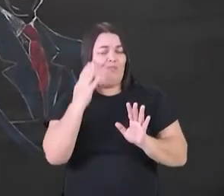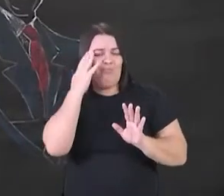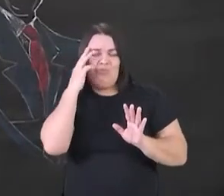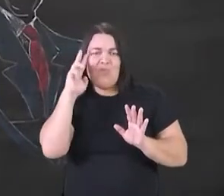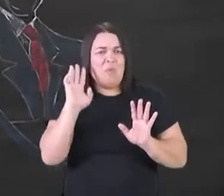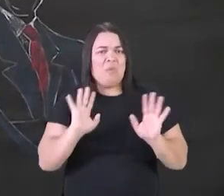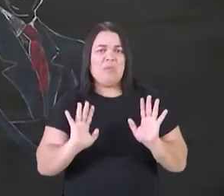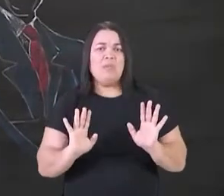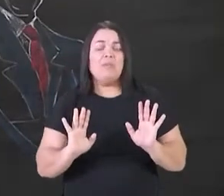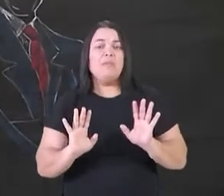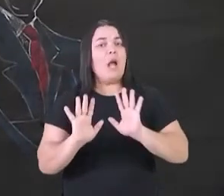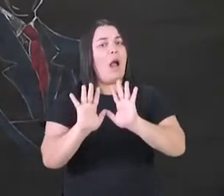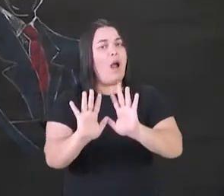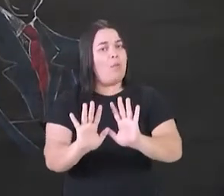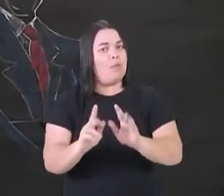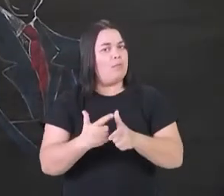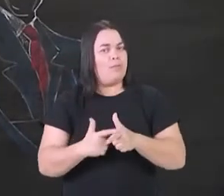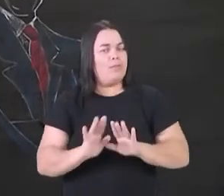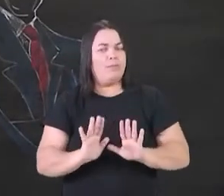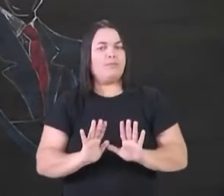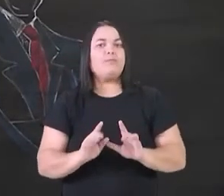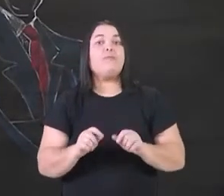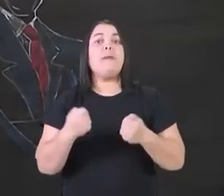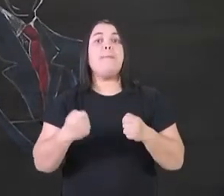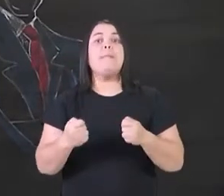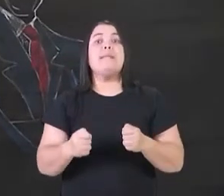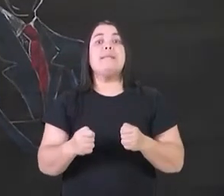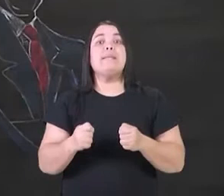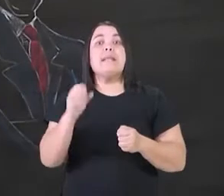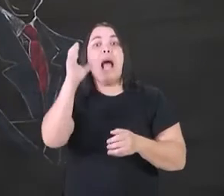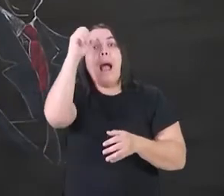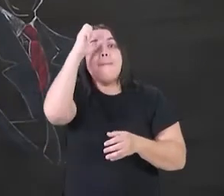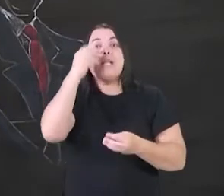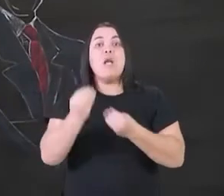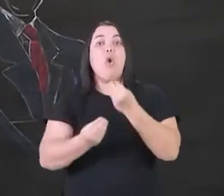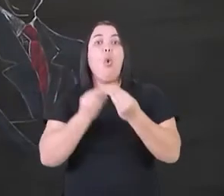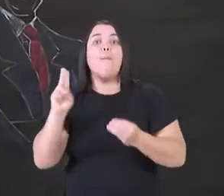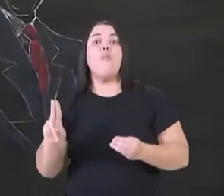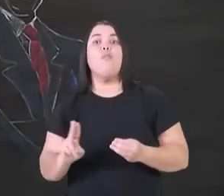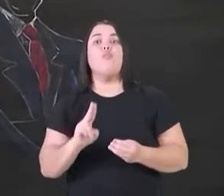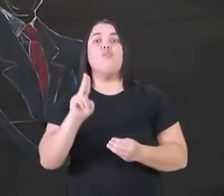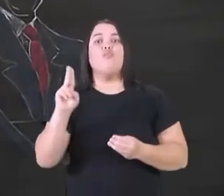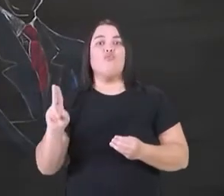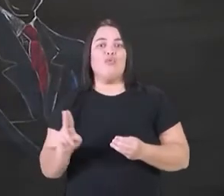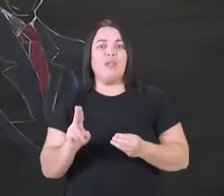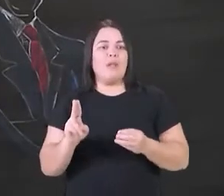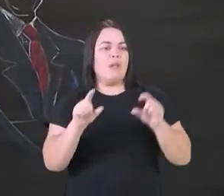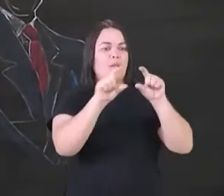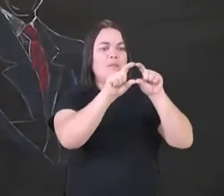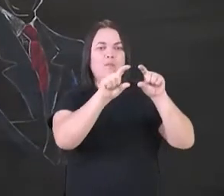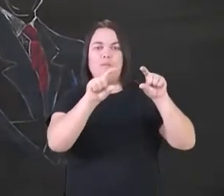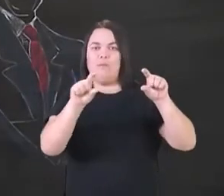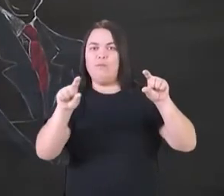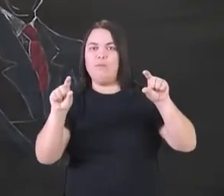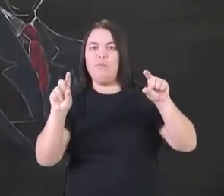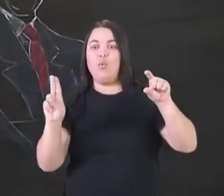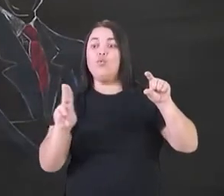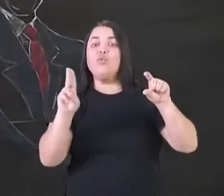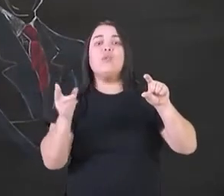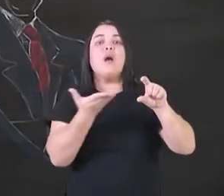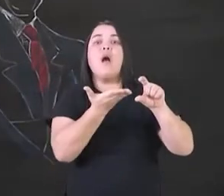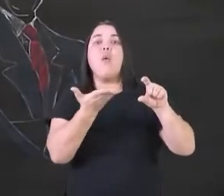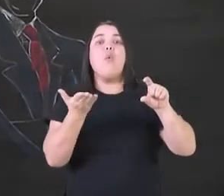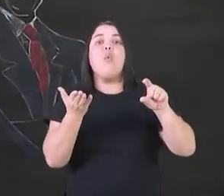tem que lembrar apenas como aplicá-los, em que caso, onde cada um vai entrar. E aí é importante que a gente entenda primeiro